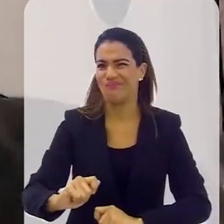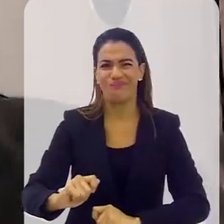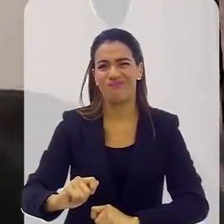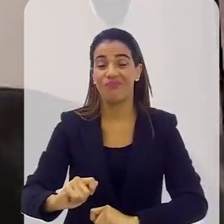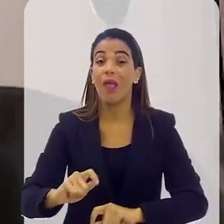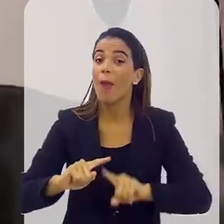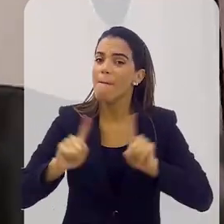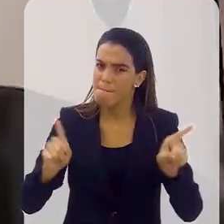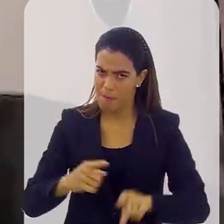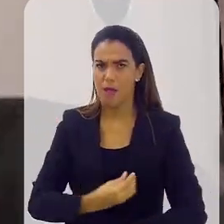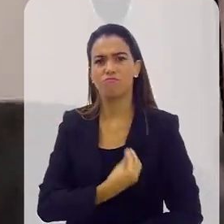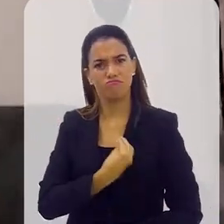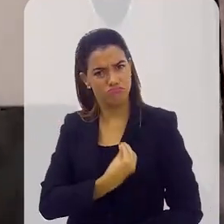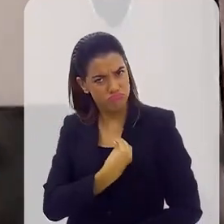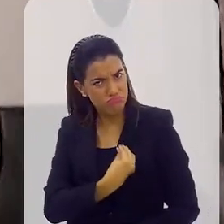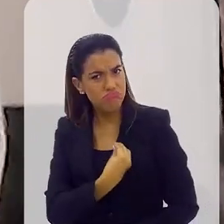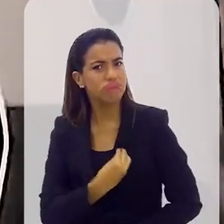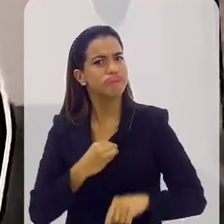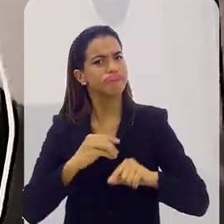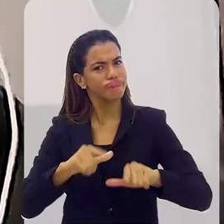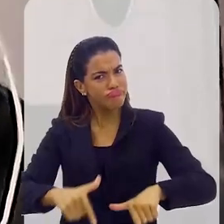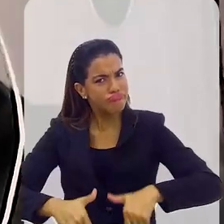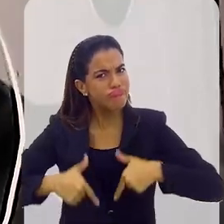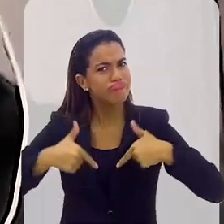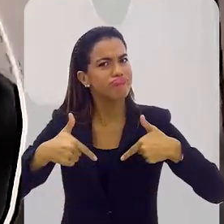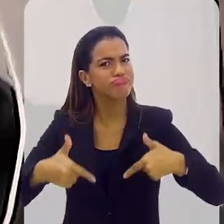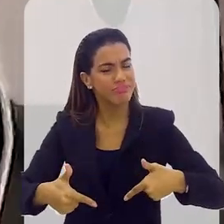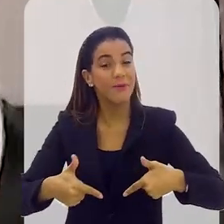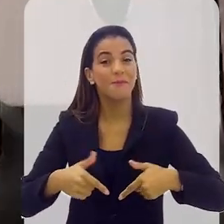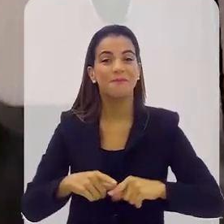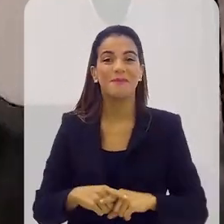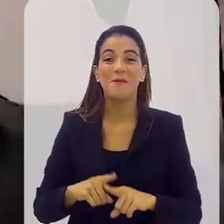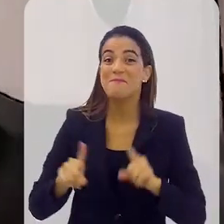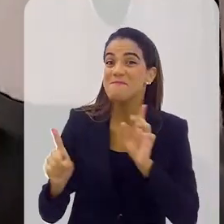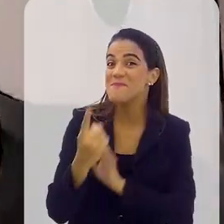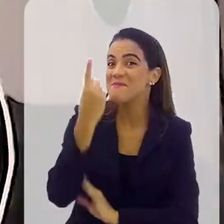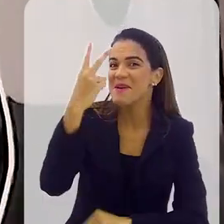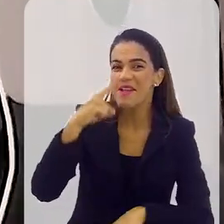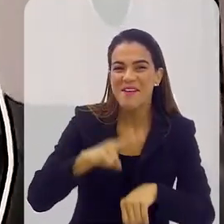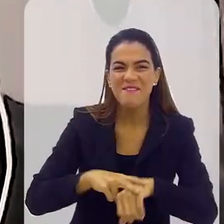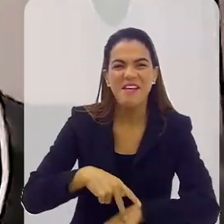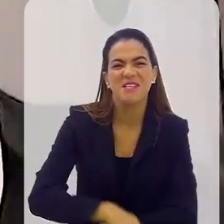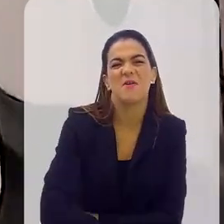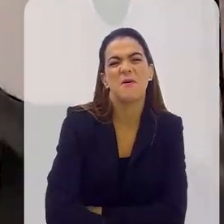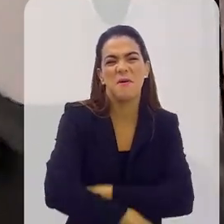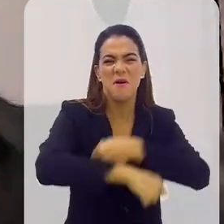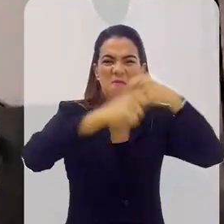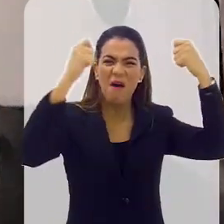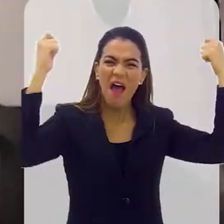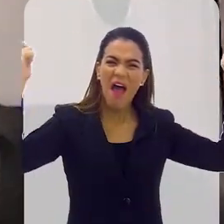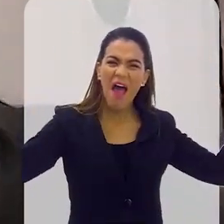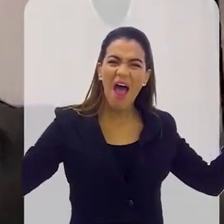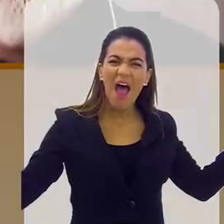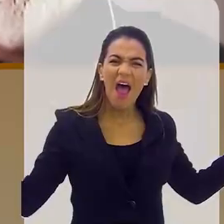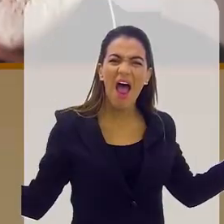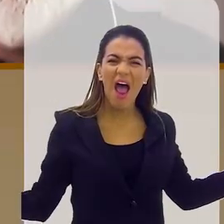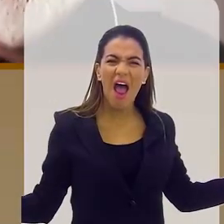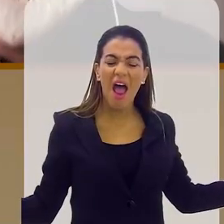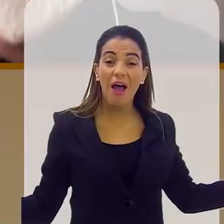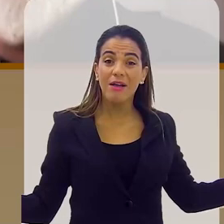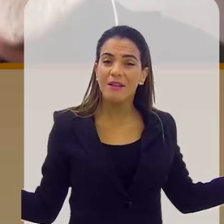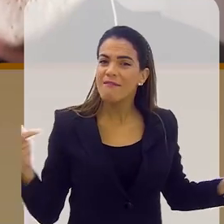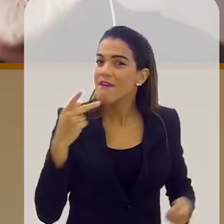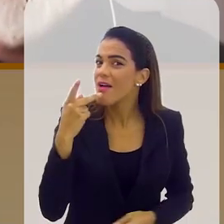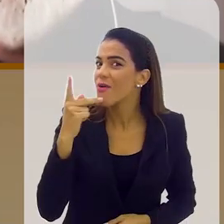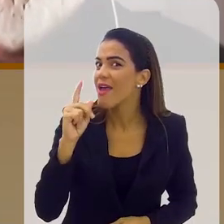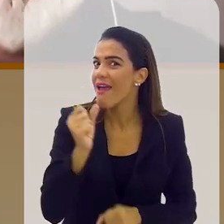e, enfim, mas eu estava ali de uma maneira bem aberta. Pela primeira vez, eu tirei a camisa na rua, né? A